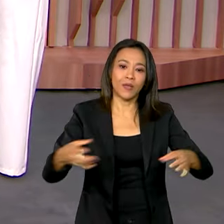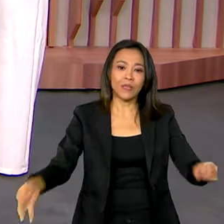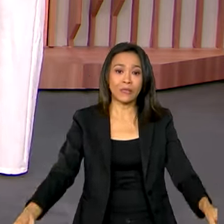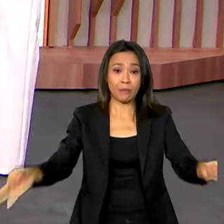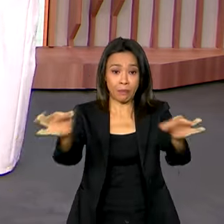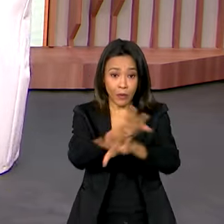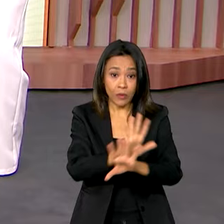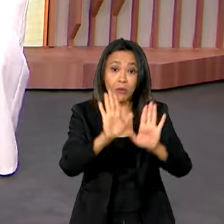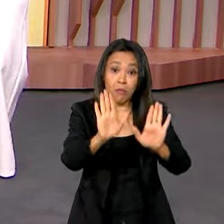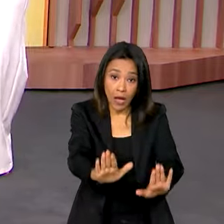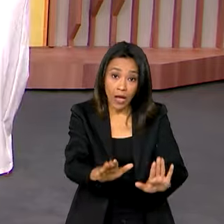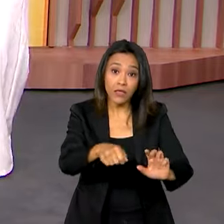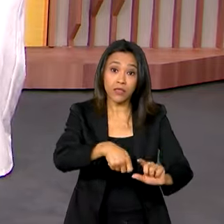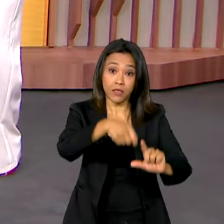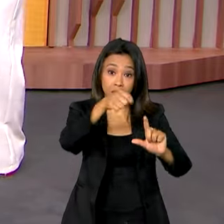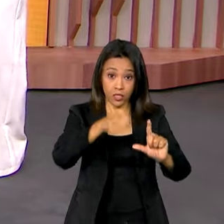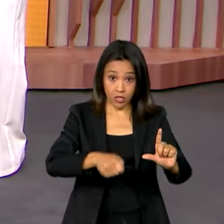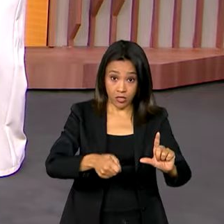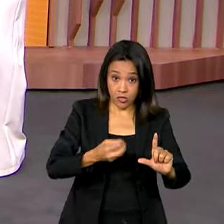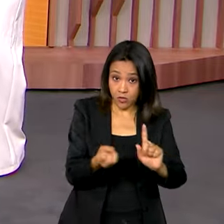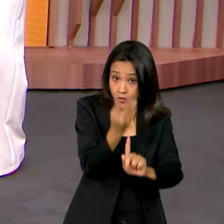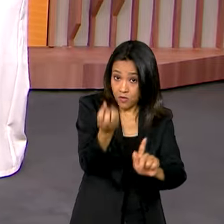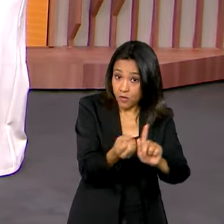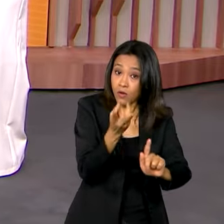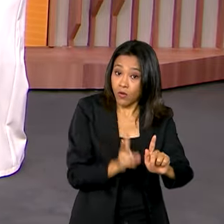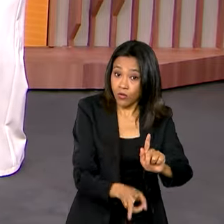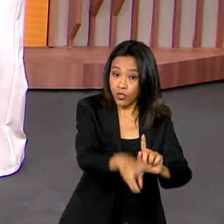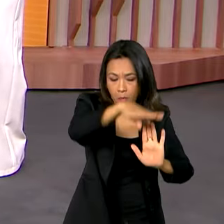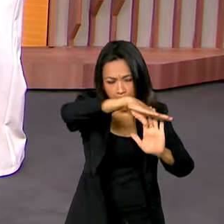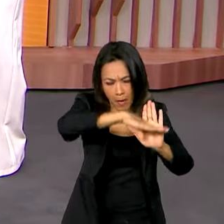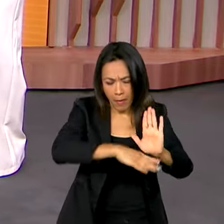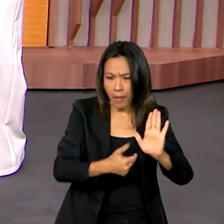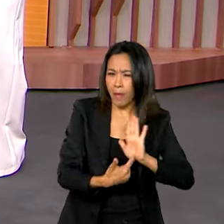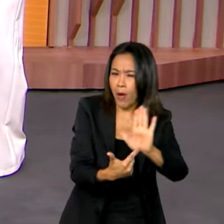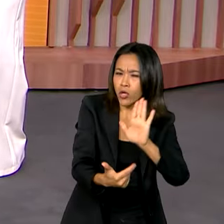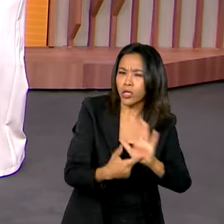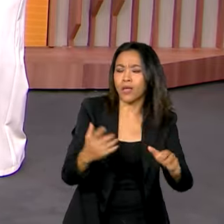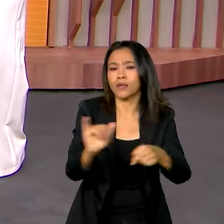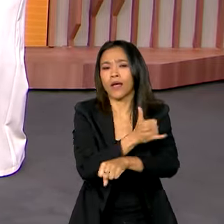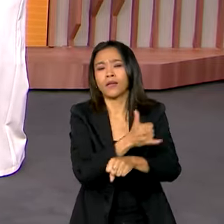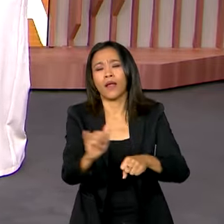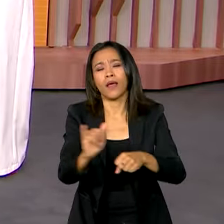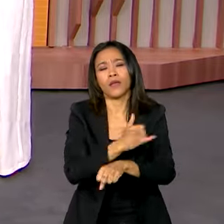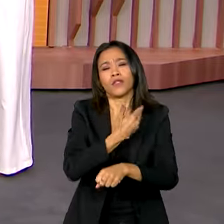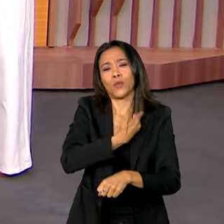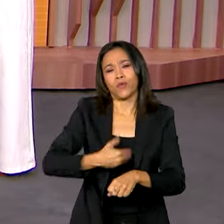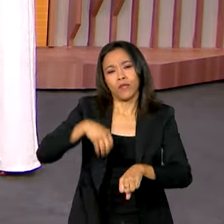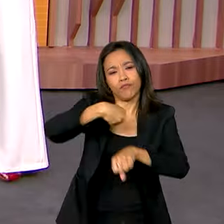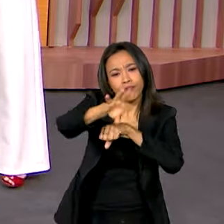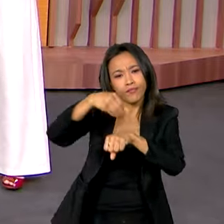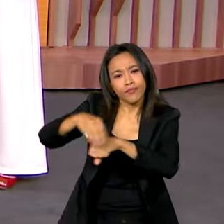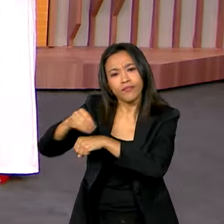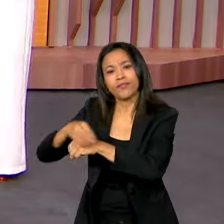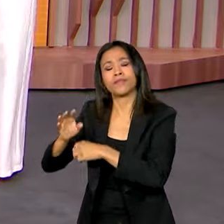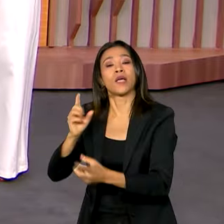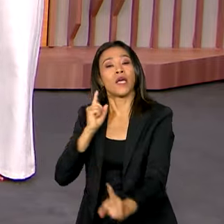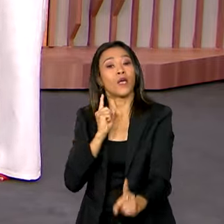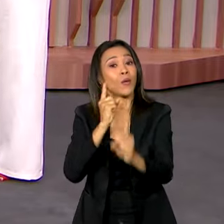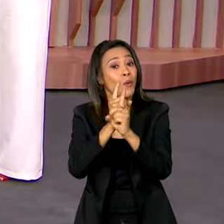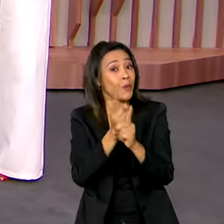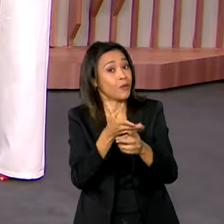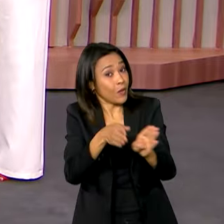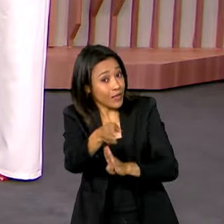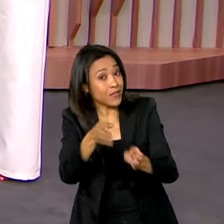por aqui. Mas o Canal GOV segue com a programação, mostrando todas as ações do governo federal, com eventos ao vivo, dicas de serviço para